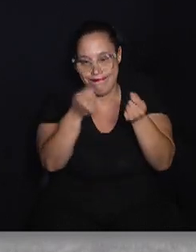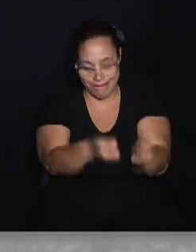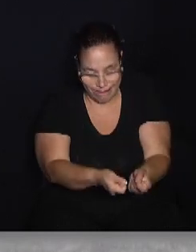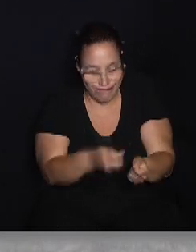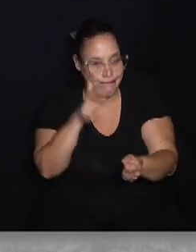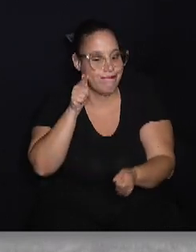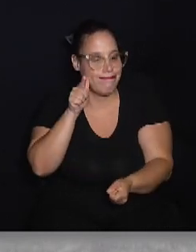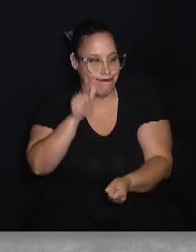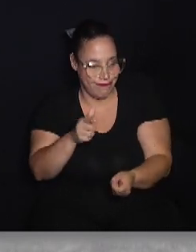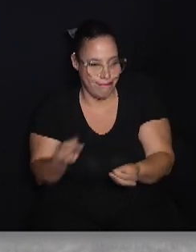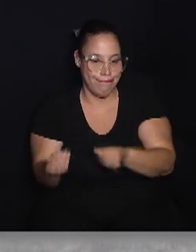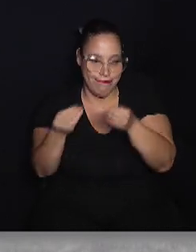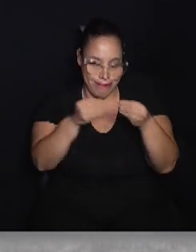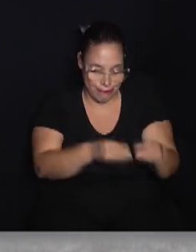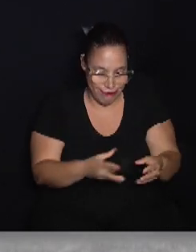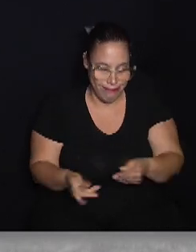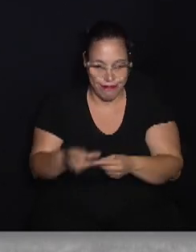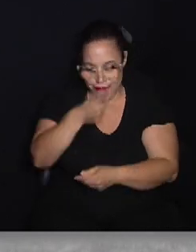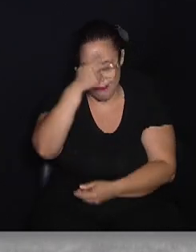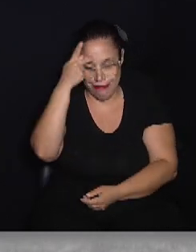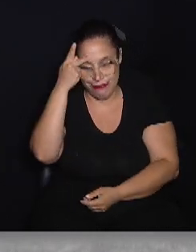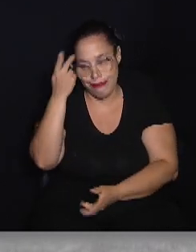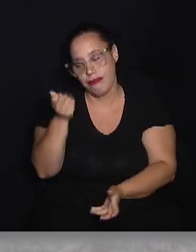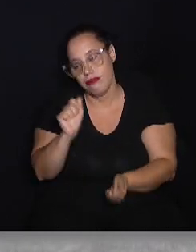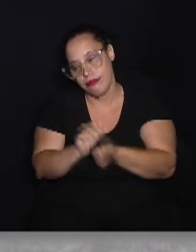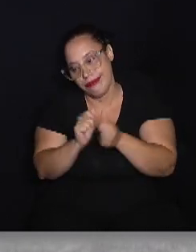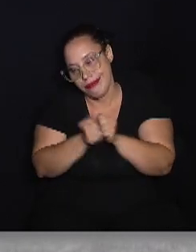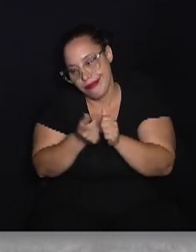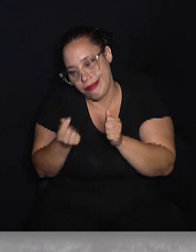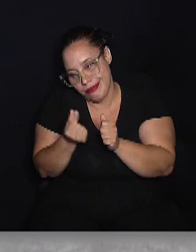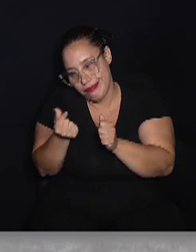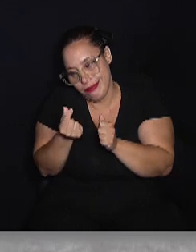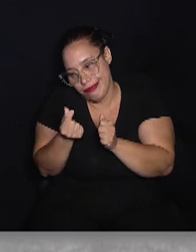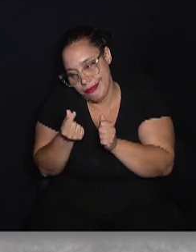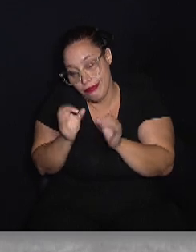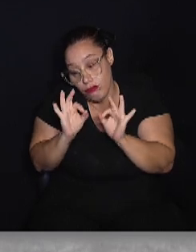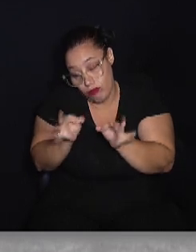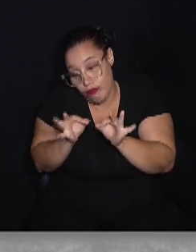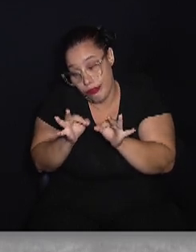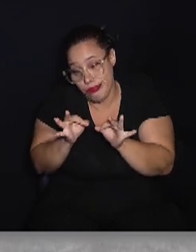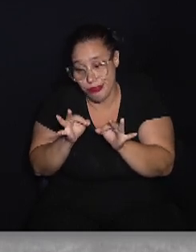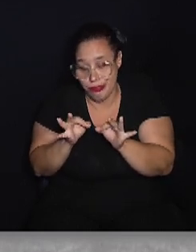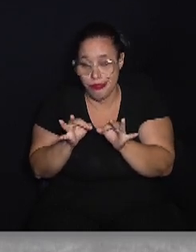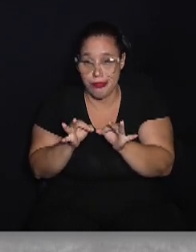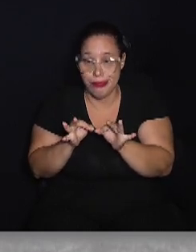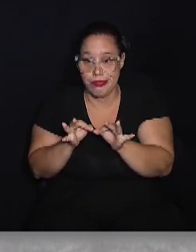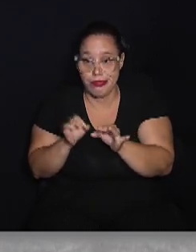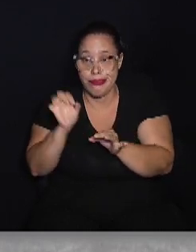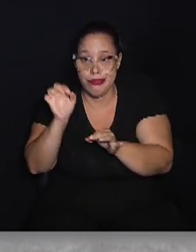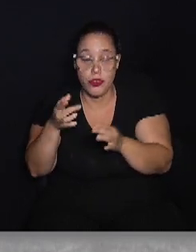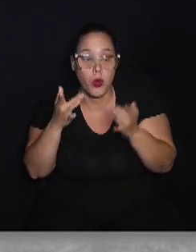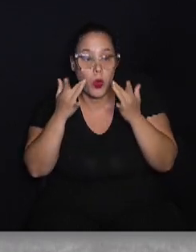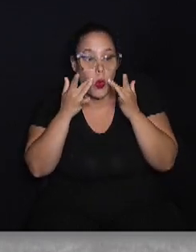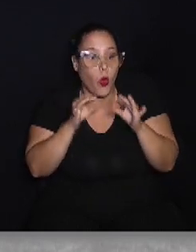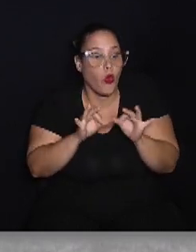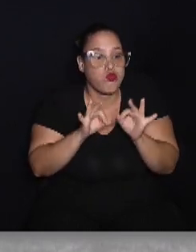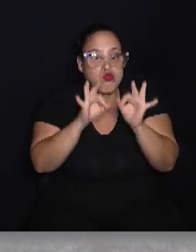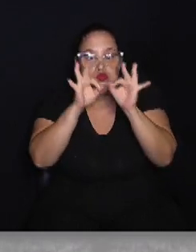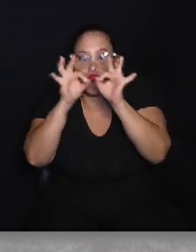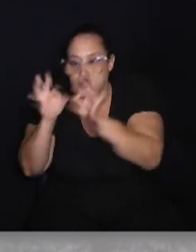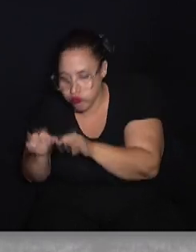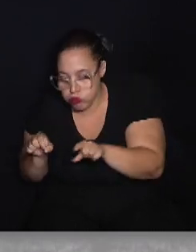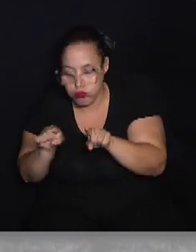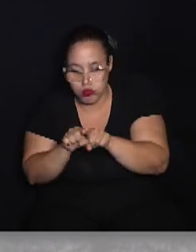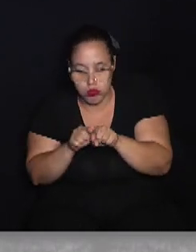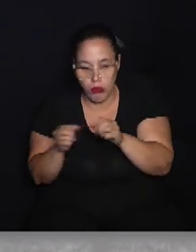consigam trazer mais pessoas e também adequar o valor para que seja justo Tanto para quem vai assistir quanto também